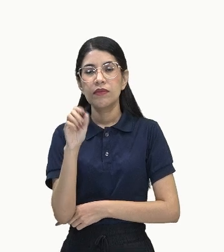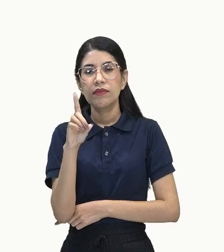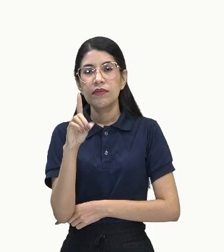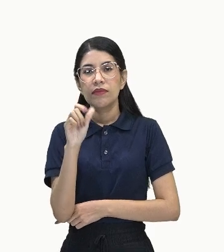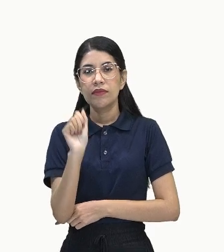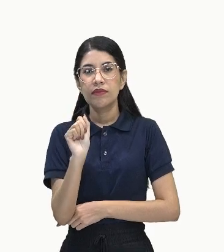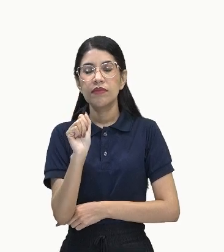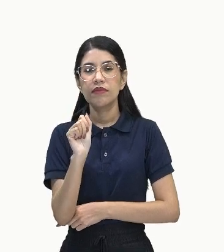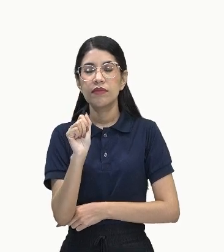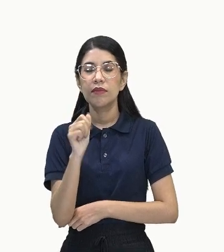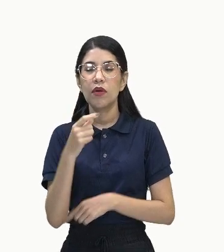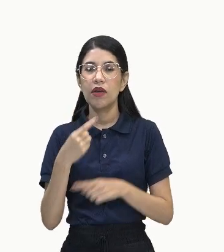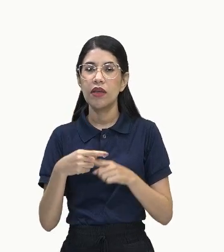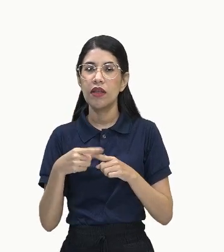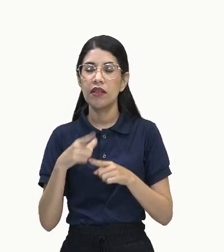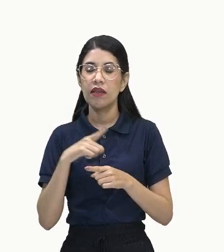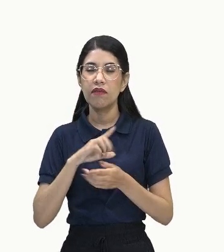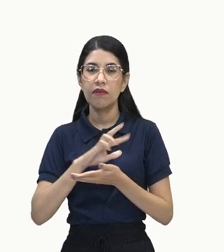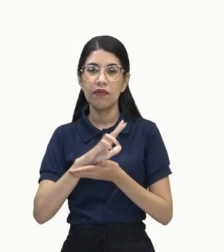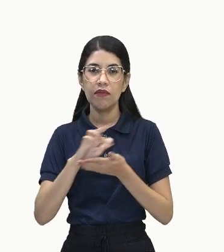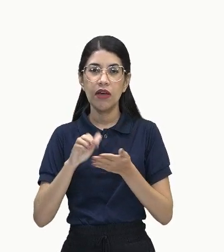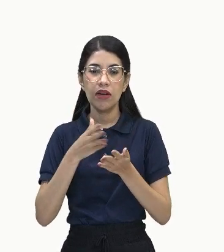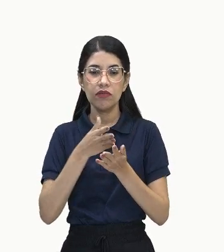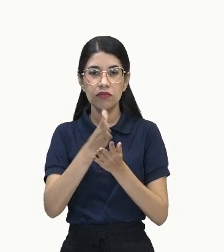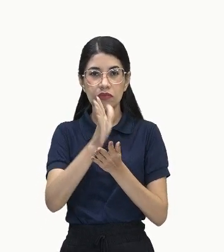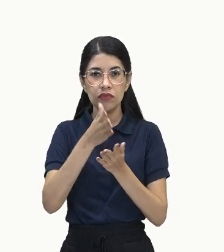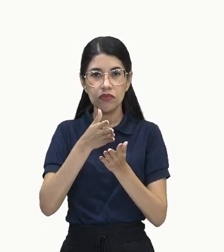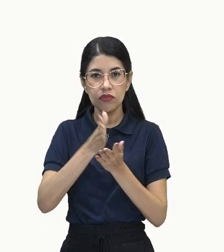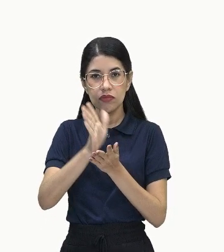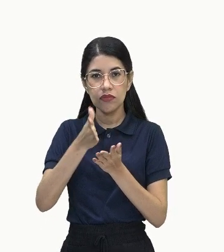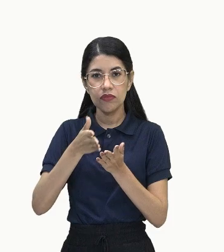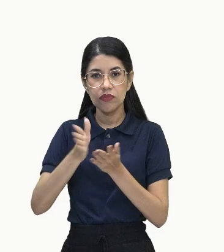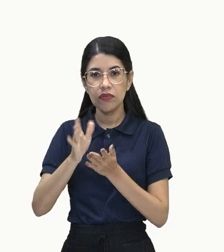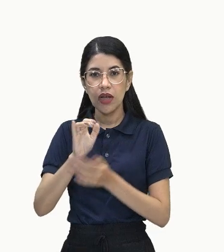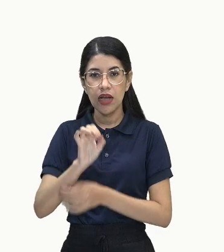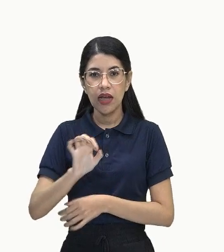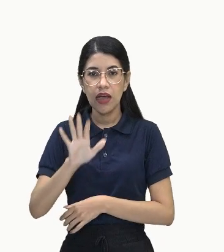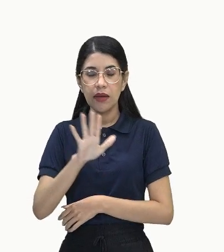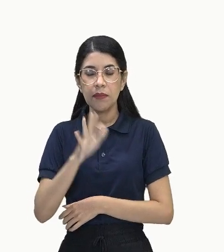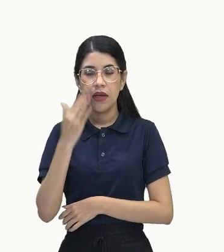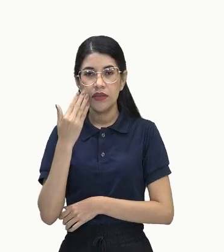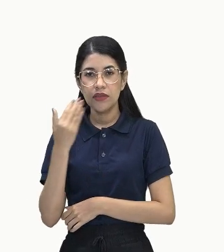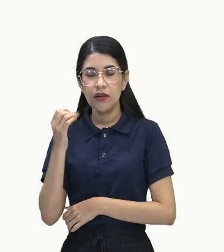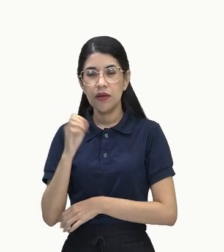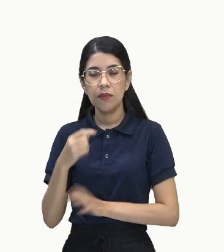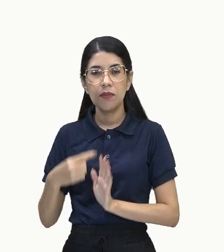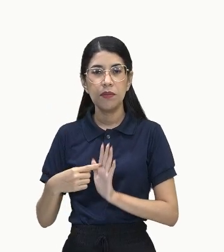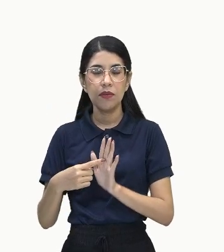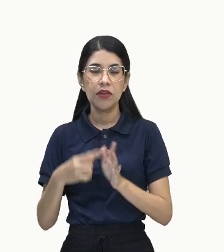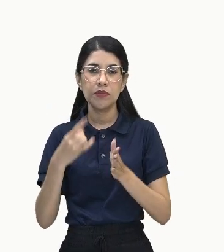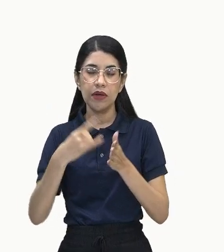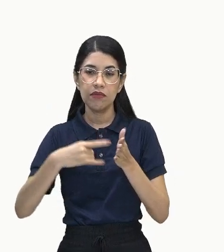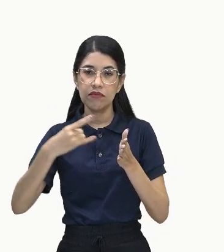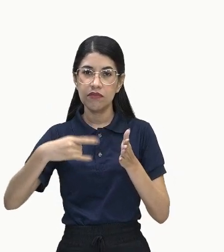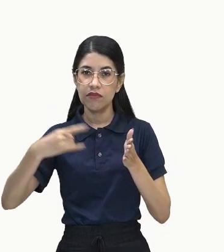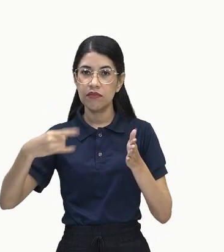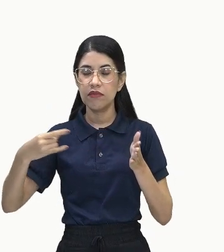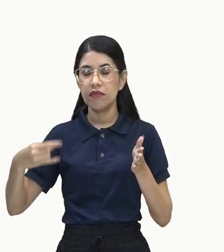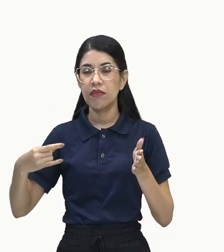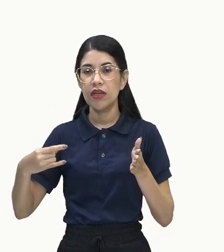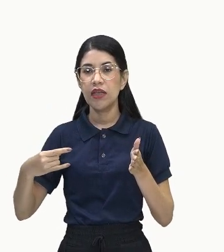em diversas direções. A imagem que você está vendo aí mostra uma onda eletromagnética